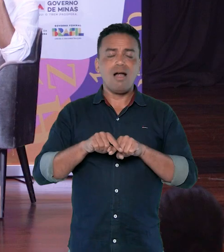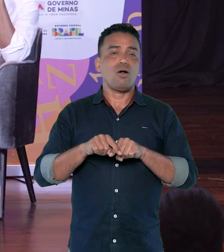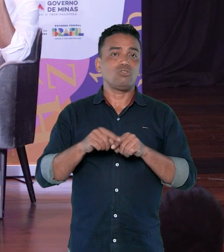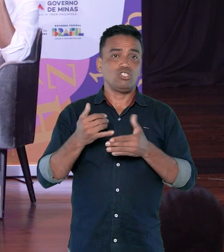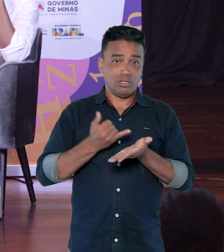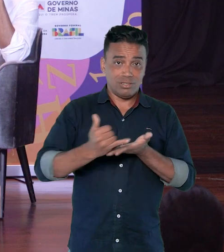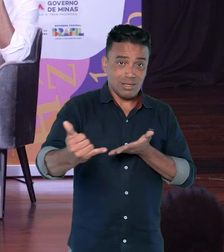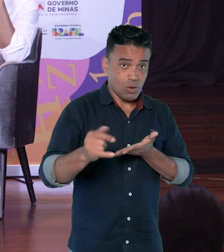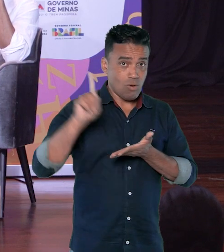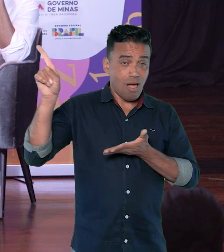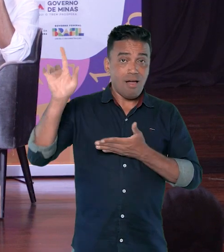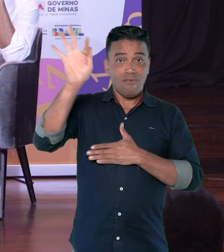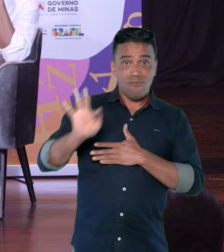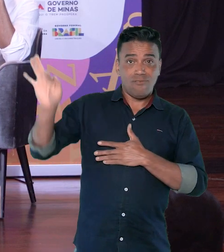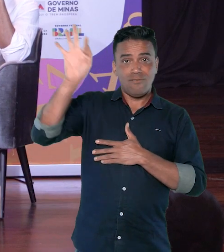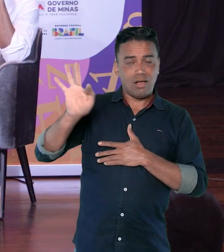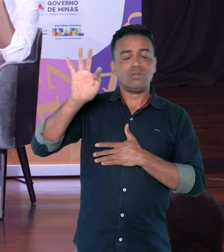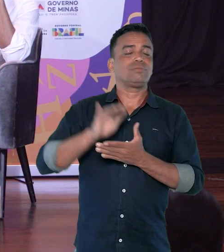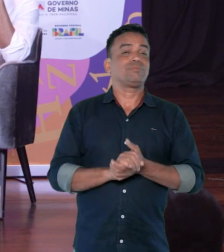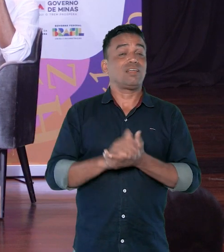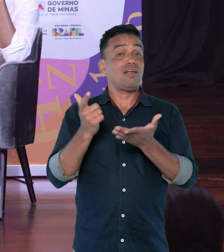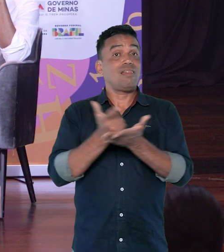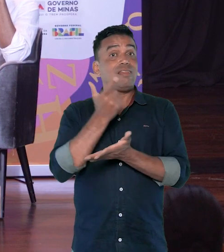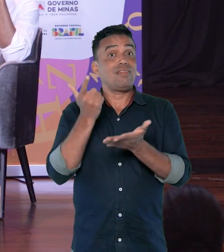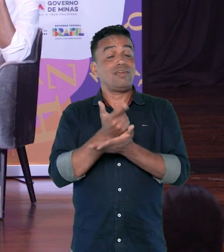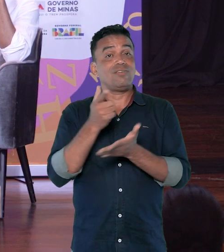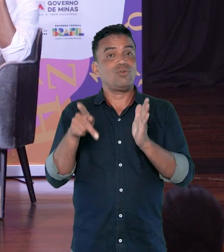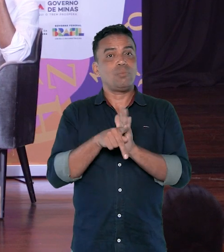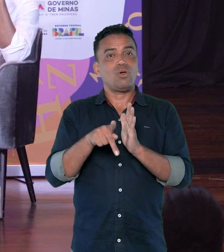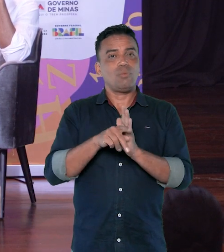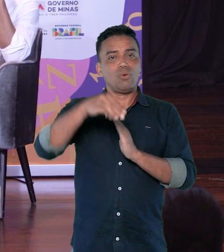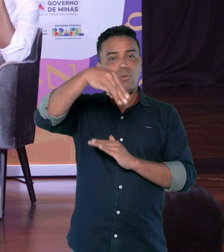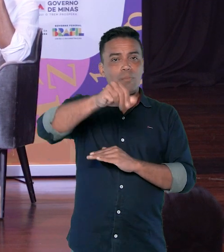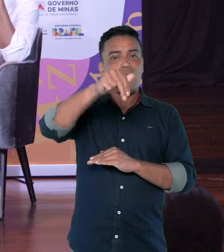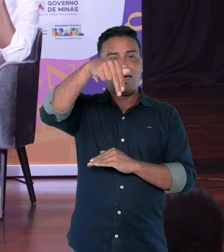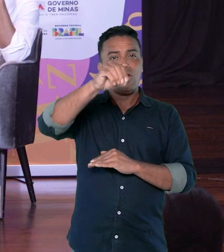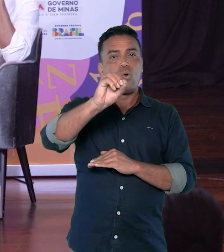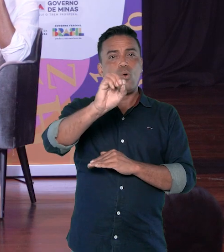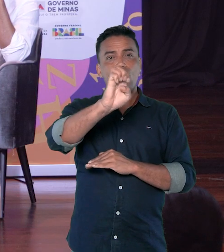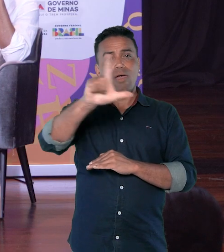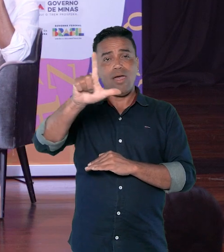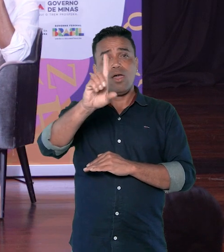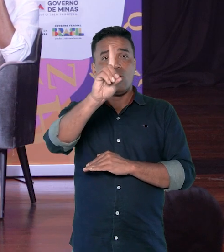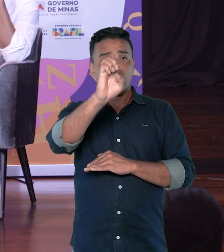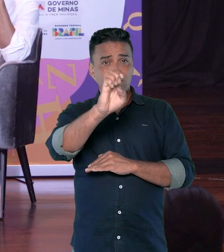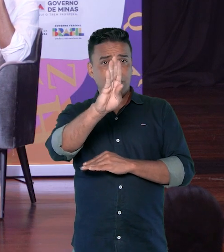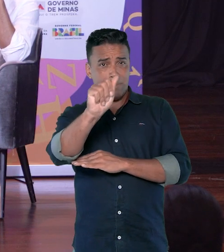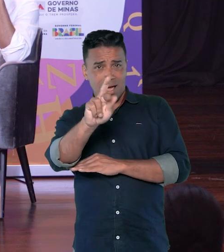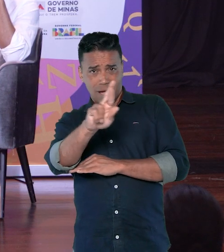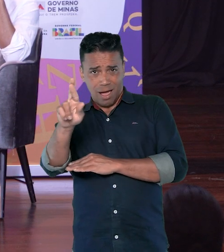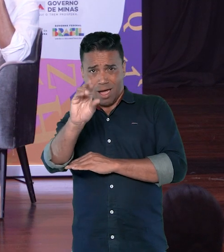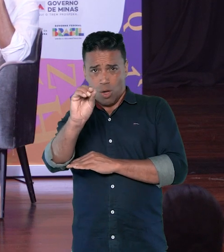na faculdade foi um trabalho sobre Manuel de Barros. Eu peguei